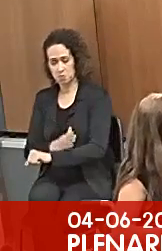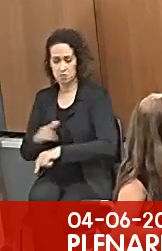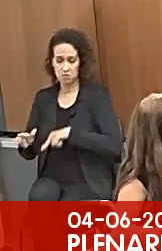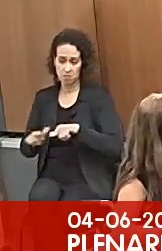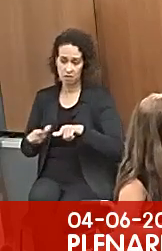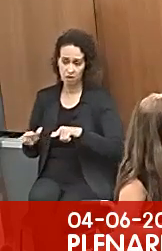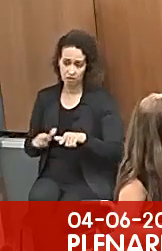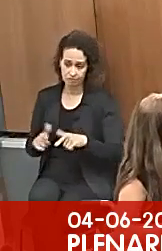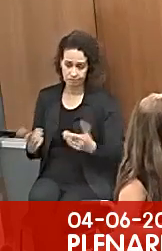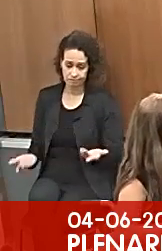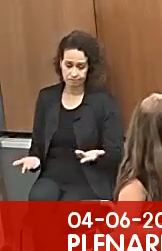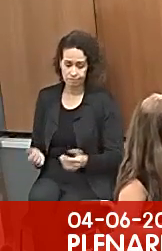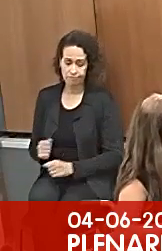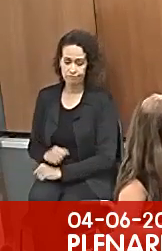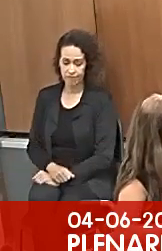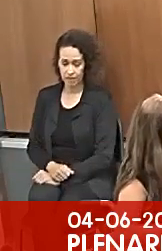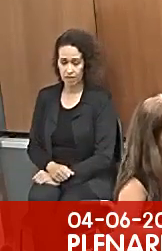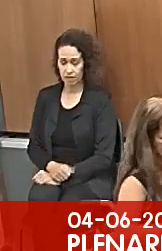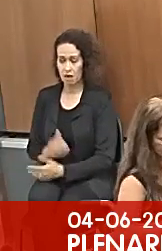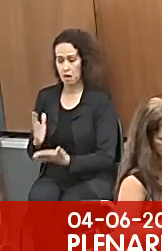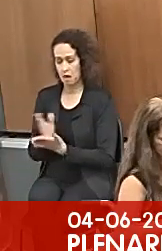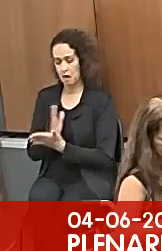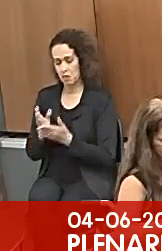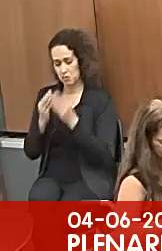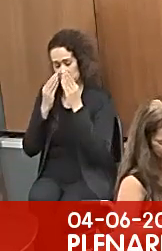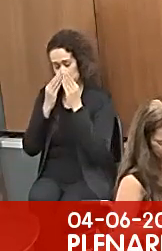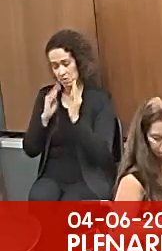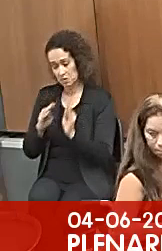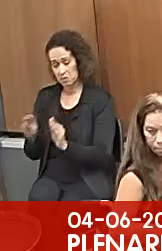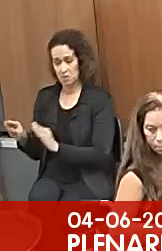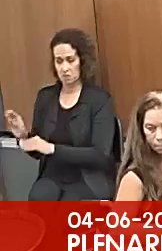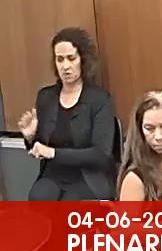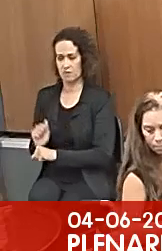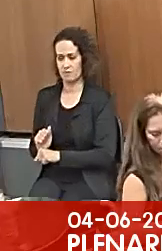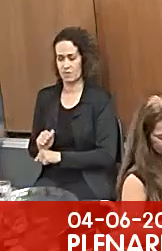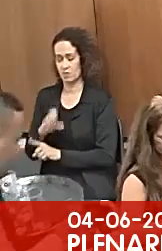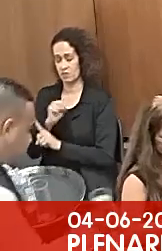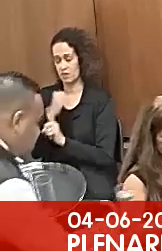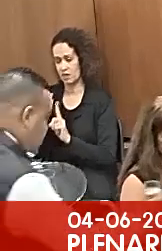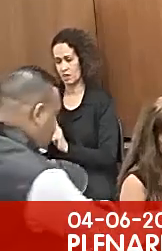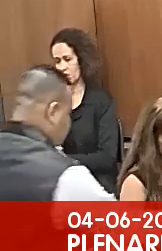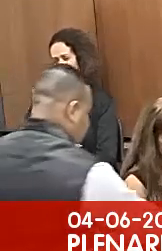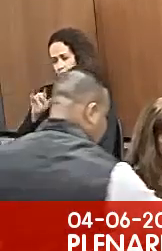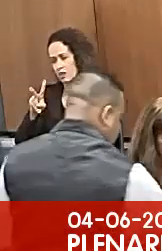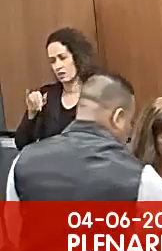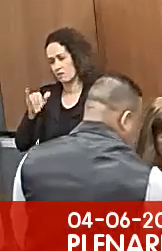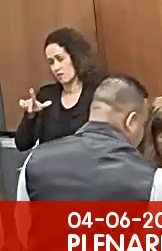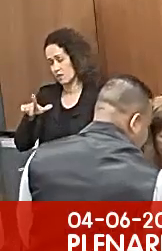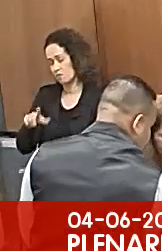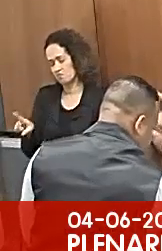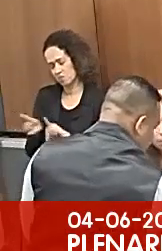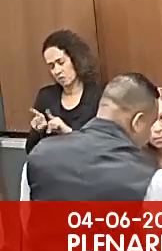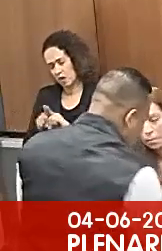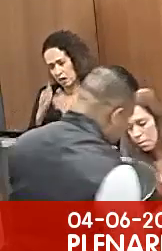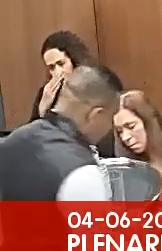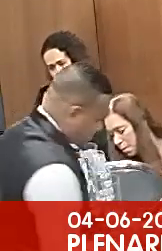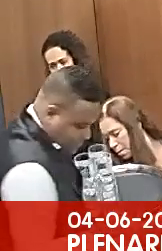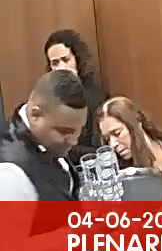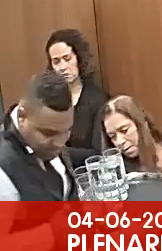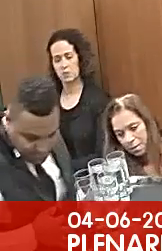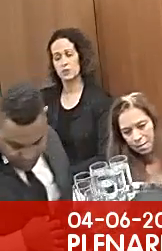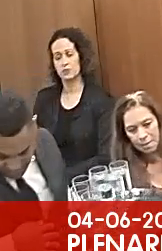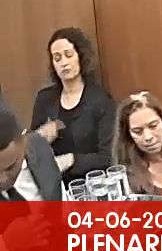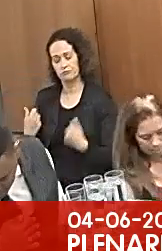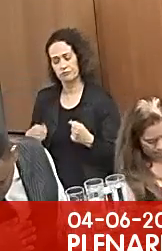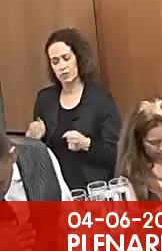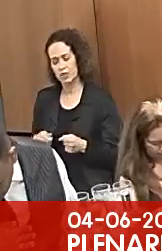O poder público ignora. A sociedade civil também ignora. Então, temos que lutar pela qualidade de vida,